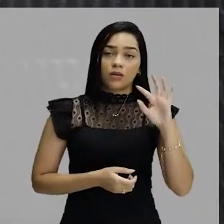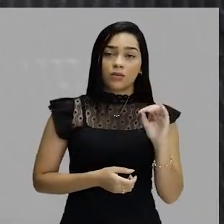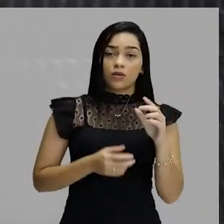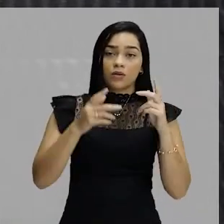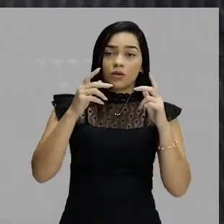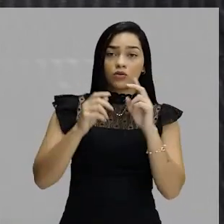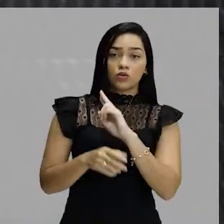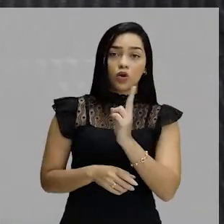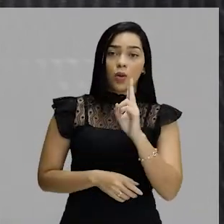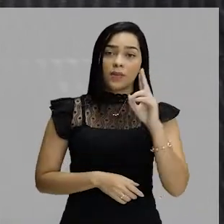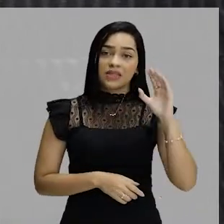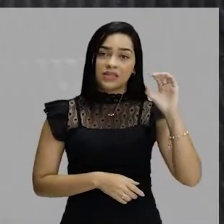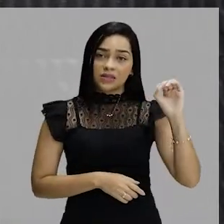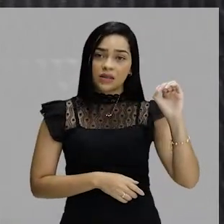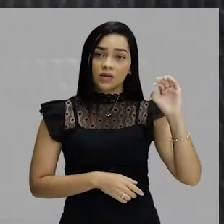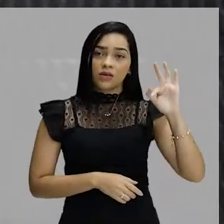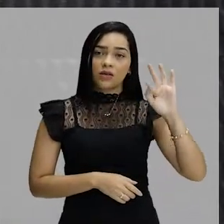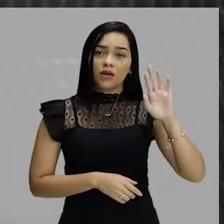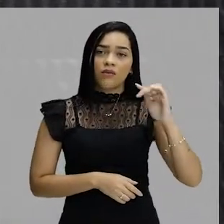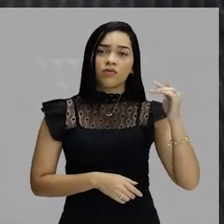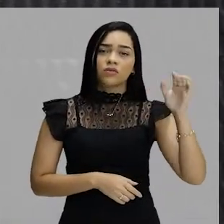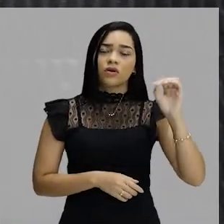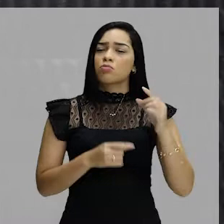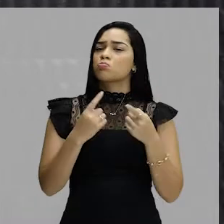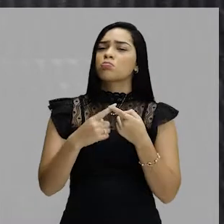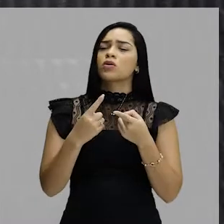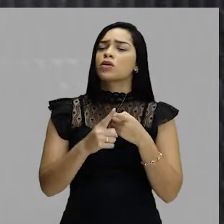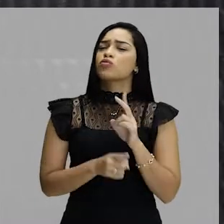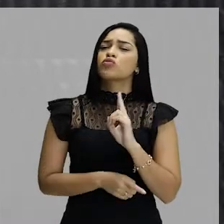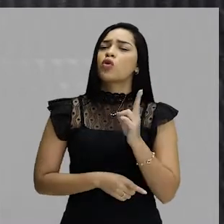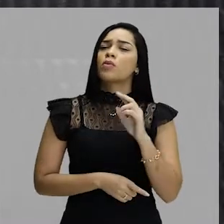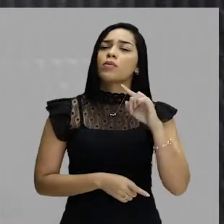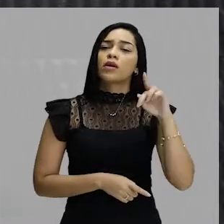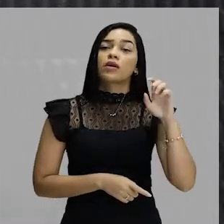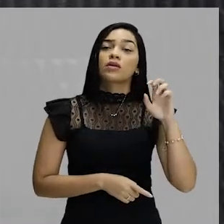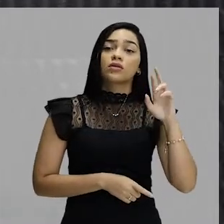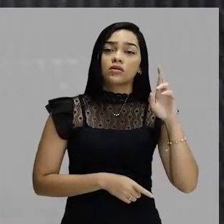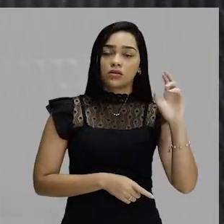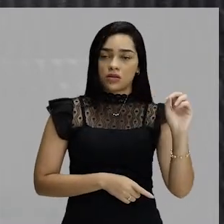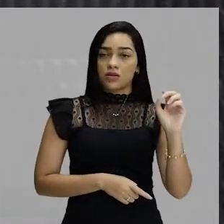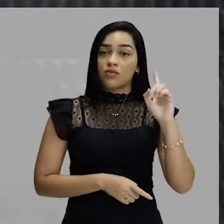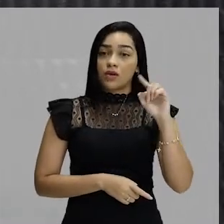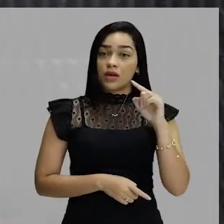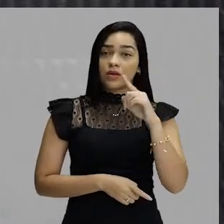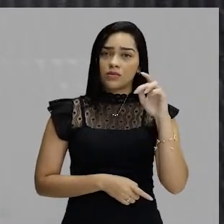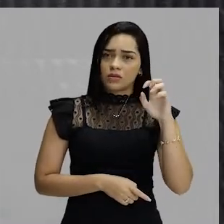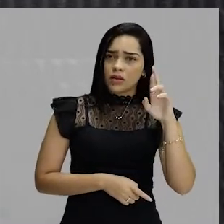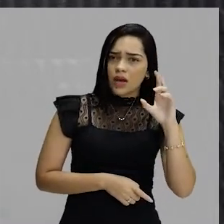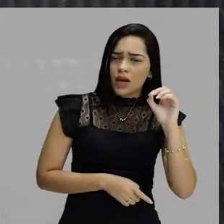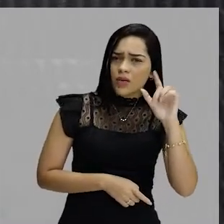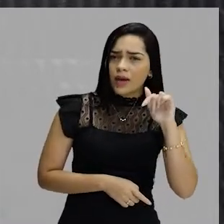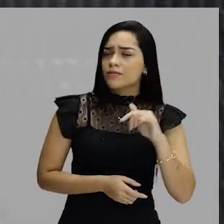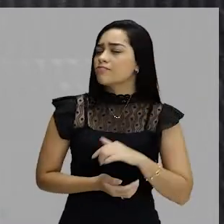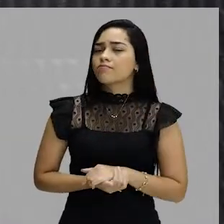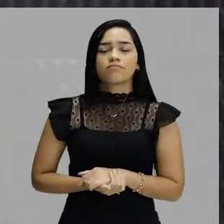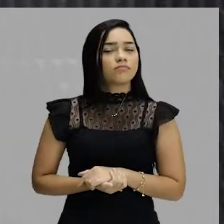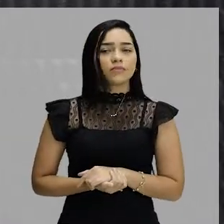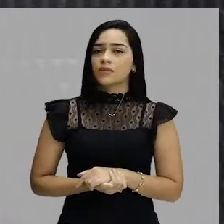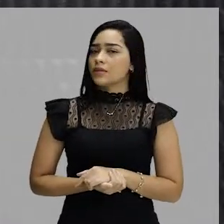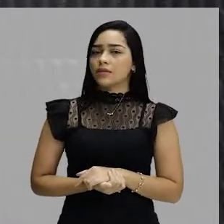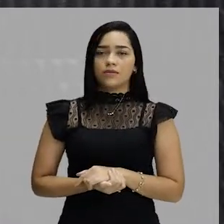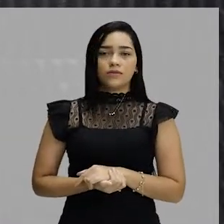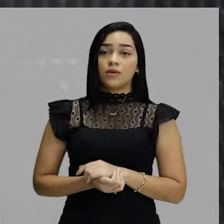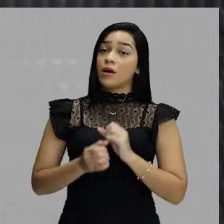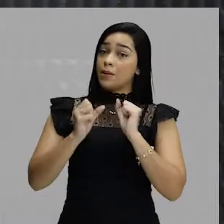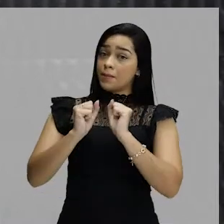da função. Ah, professor, por que ele recebe o nome de zero da função? Ele é o zero? Não, ele não é o zero.